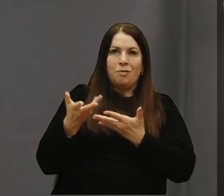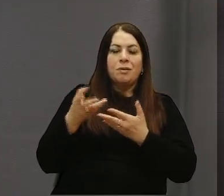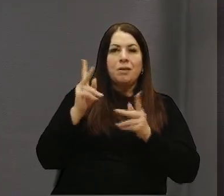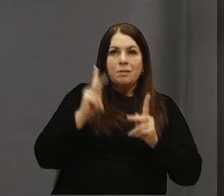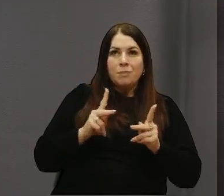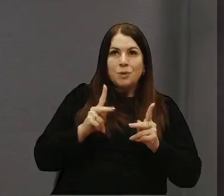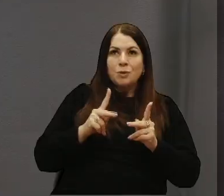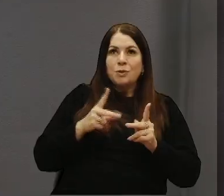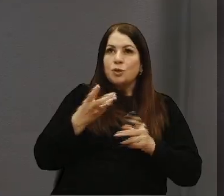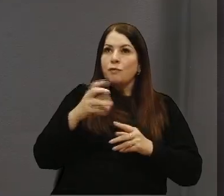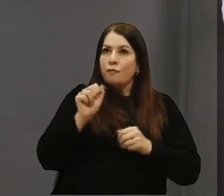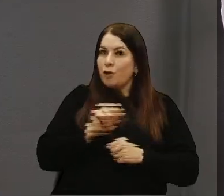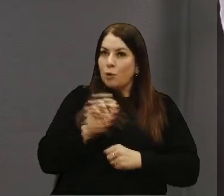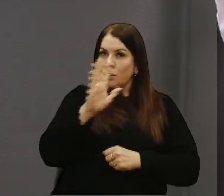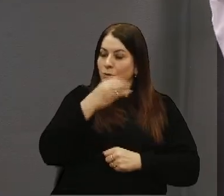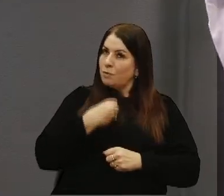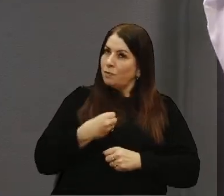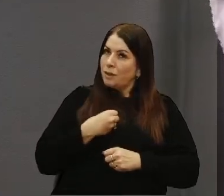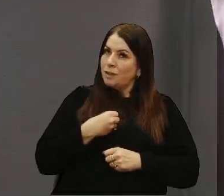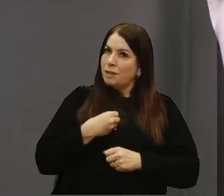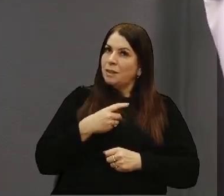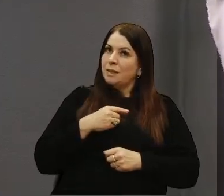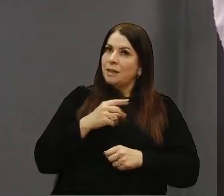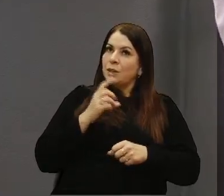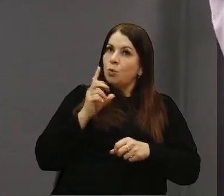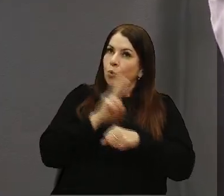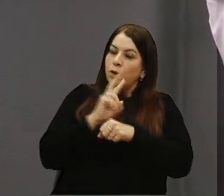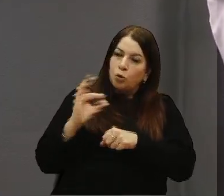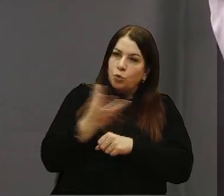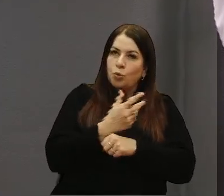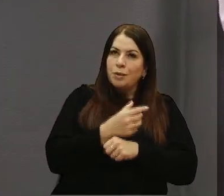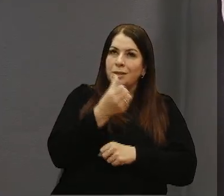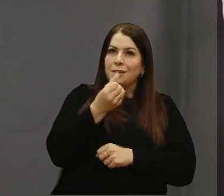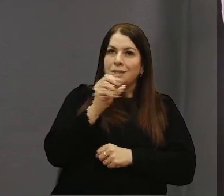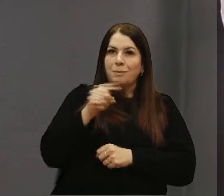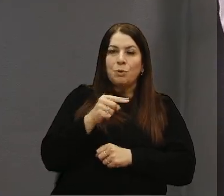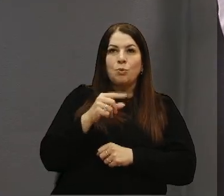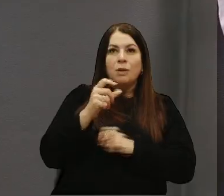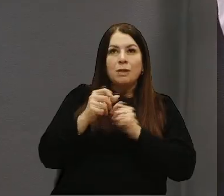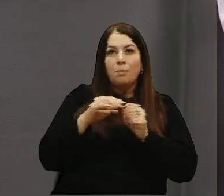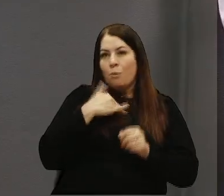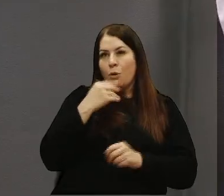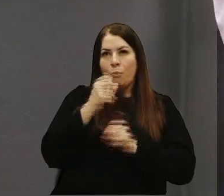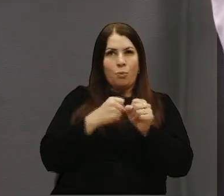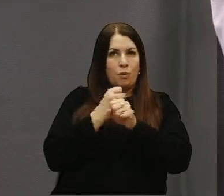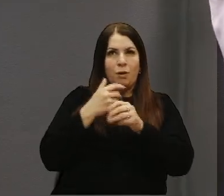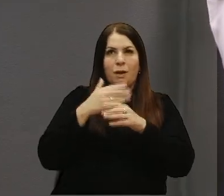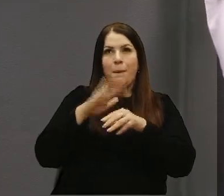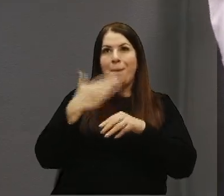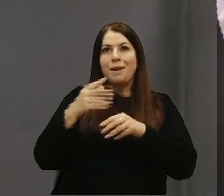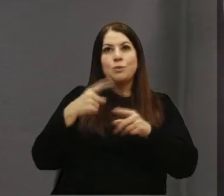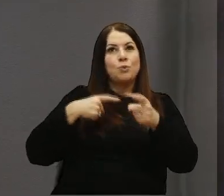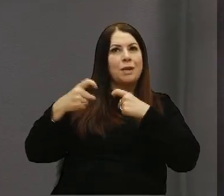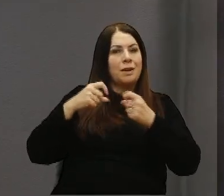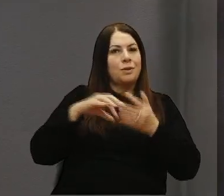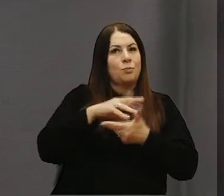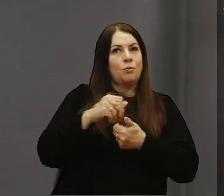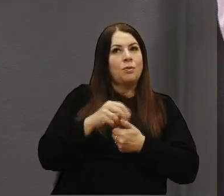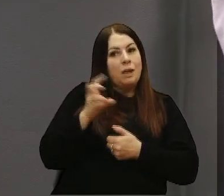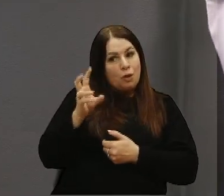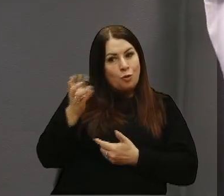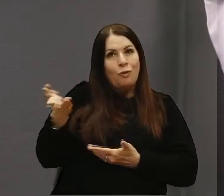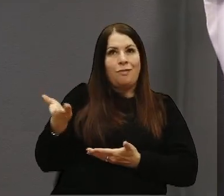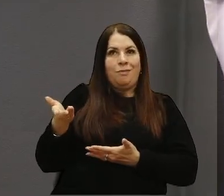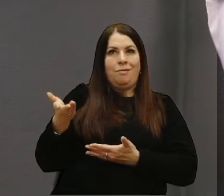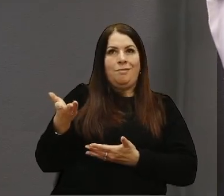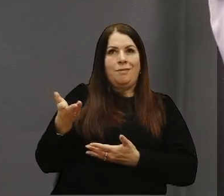pessoal, se a gente valoriza uma vida, a gente deve temer por todas as vidas. E essas 60 mil que morrem por ano, que é mais do que qualquer guerra no mundo, vem da droga, né? Então